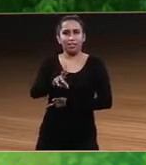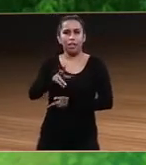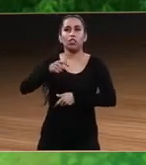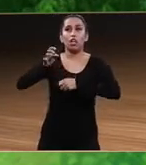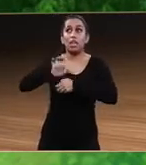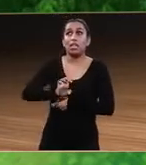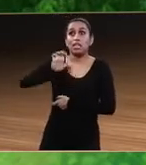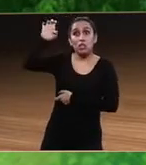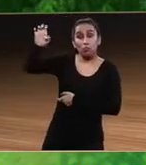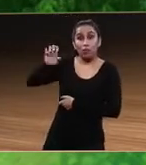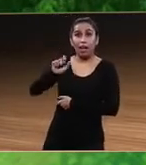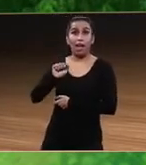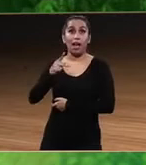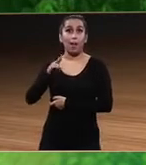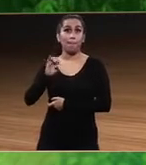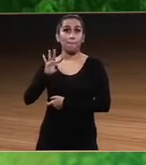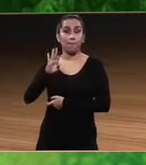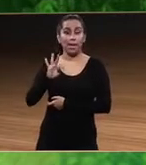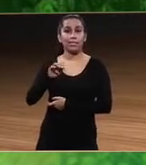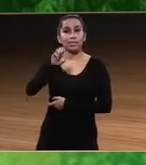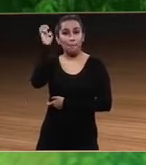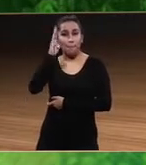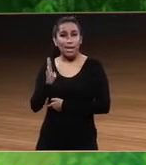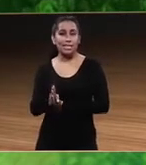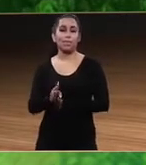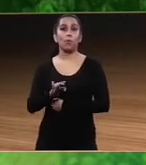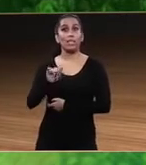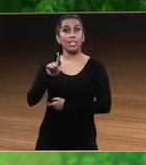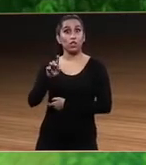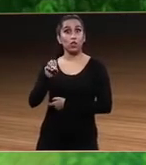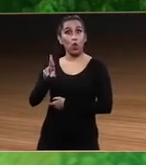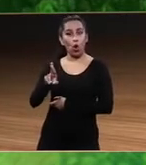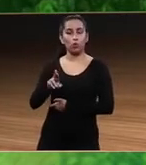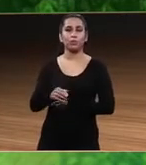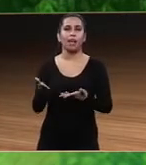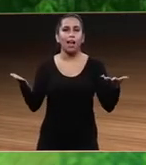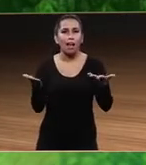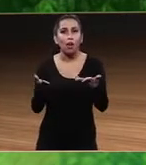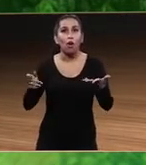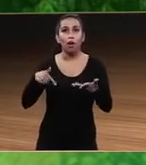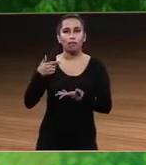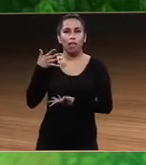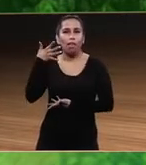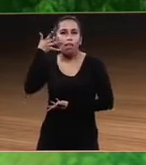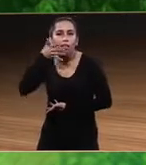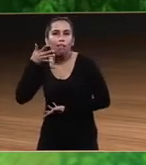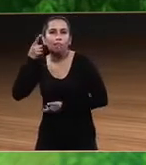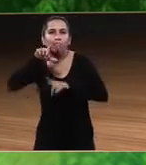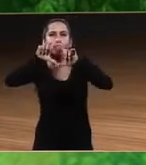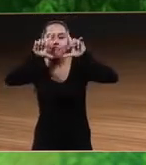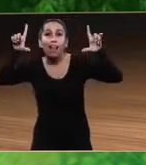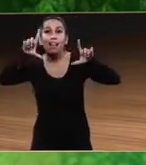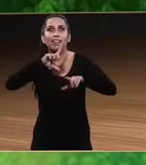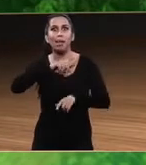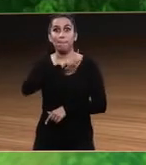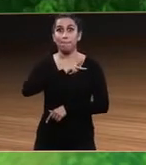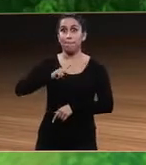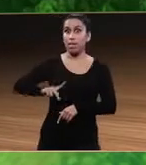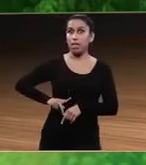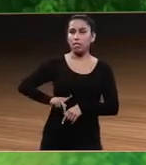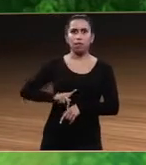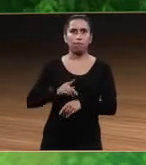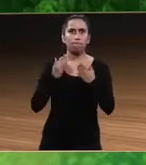Investimento, Apex Brasil, Igor Celeste. Debatendo no painel, temos o presidente de uma das maiores empresas vinculadas